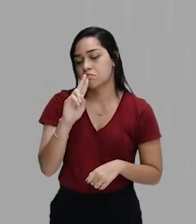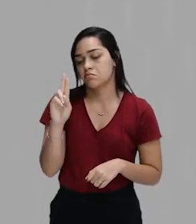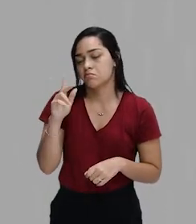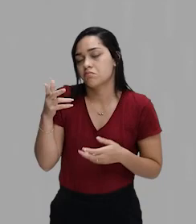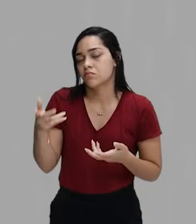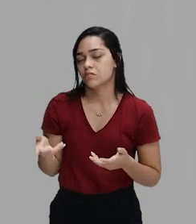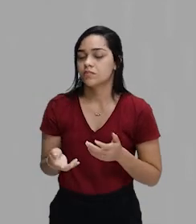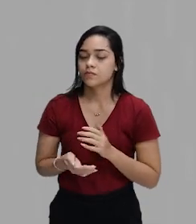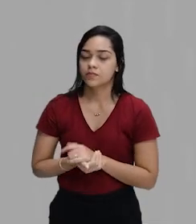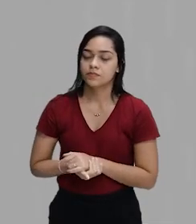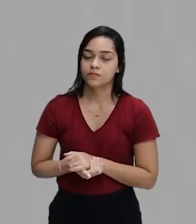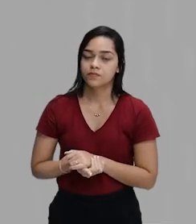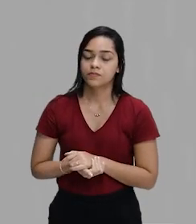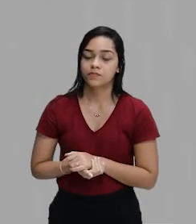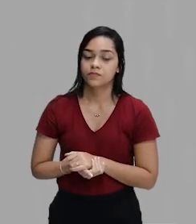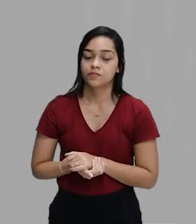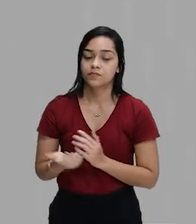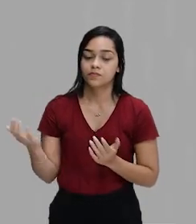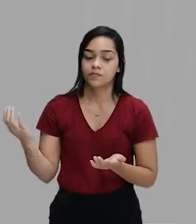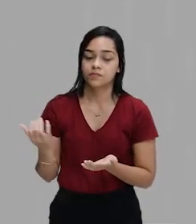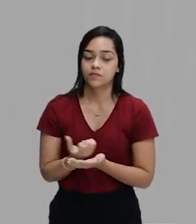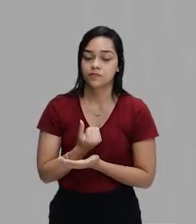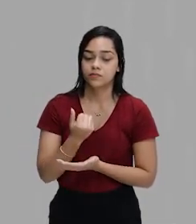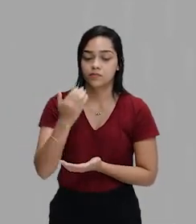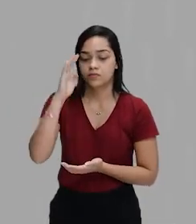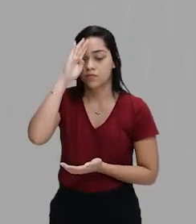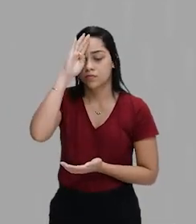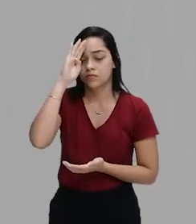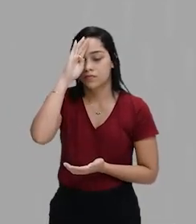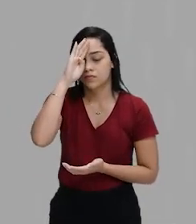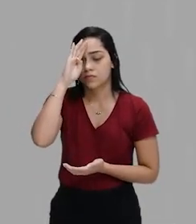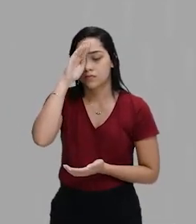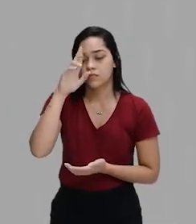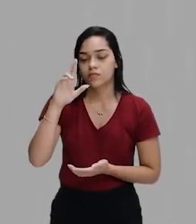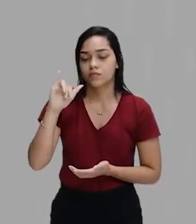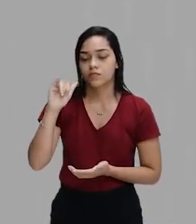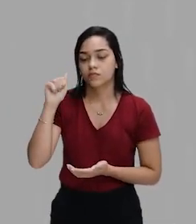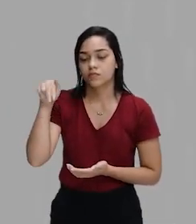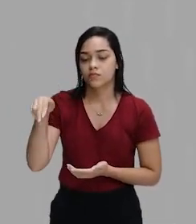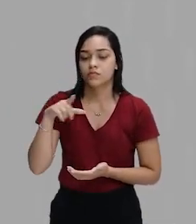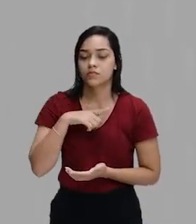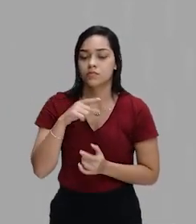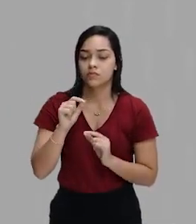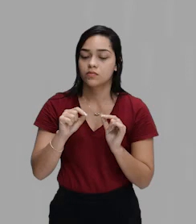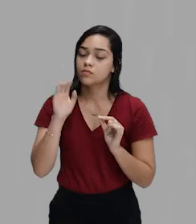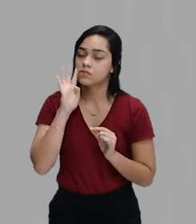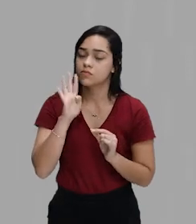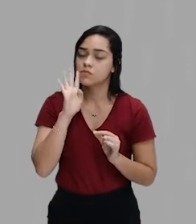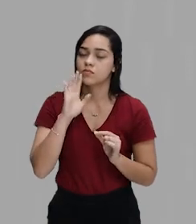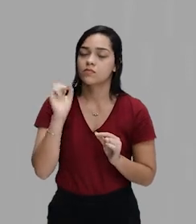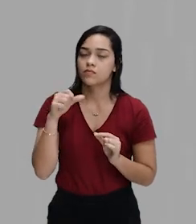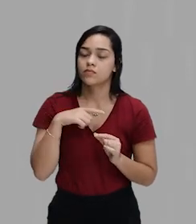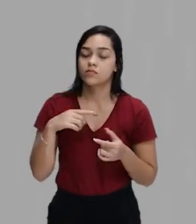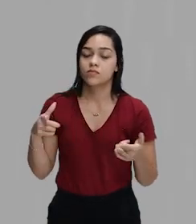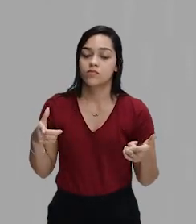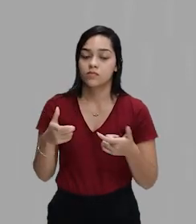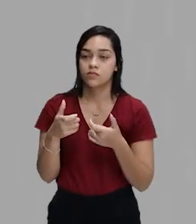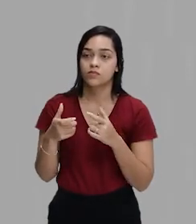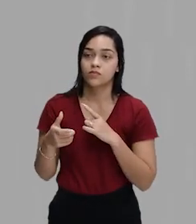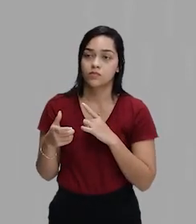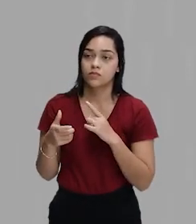essa. O Resgate do Soldado Ryan mostra, inclusive, muito legal essa batalha,